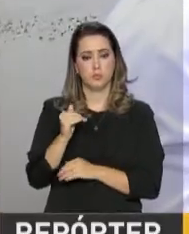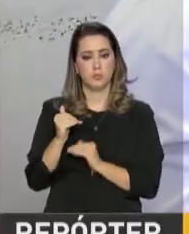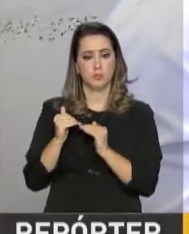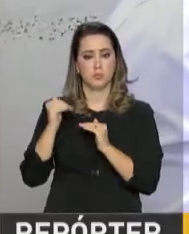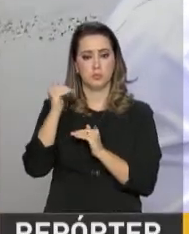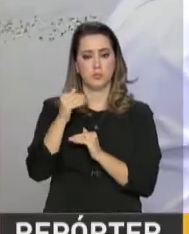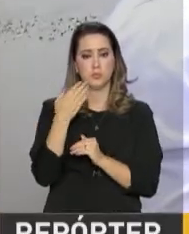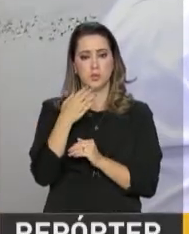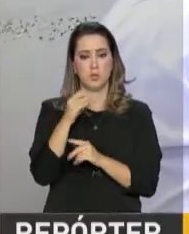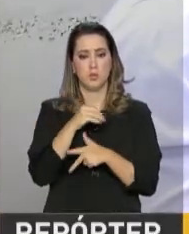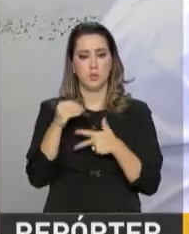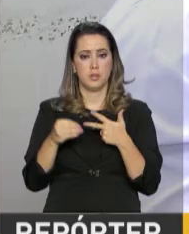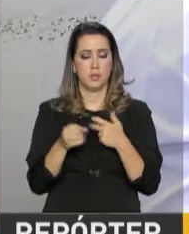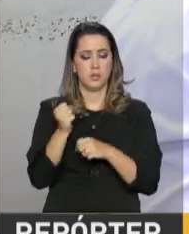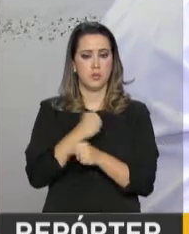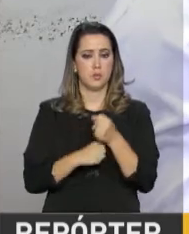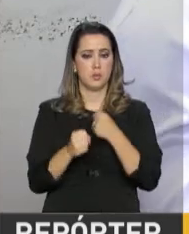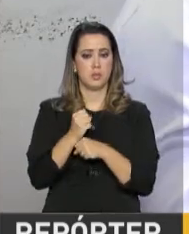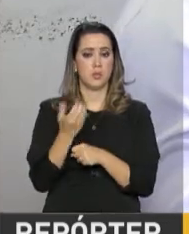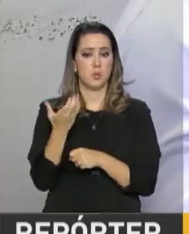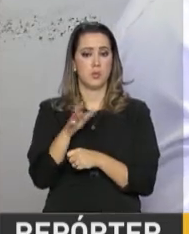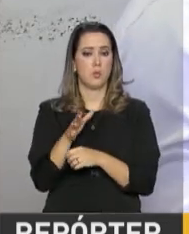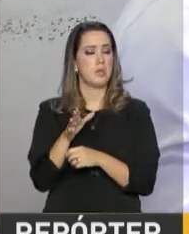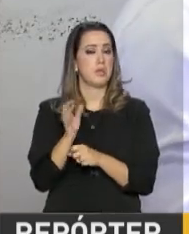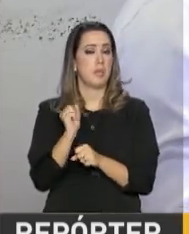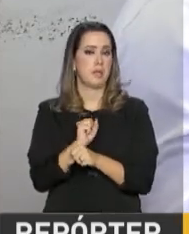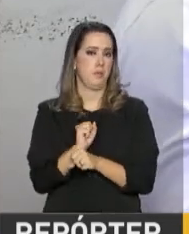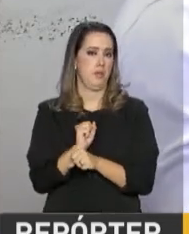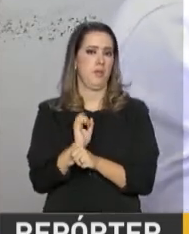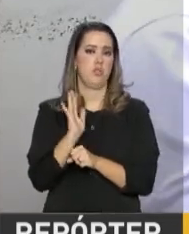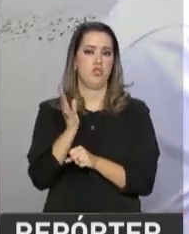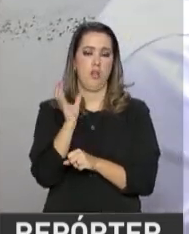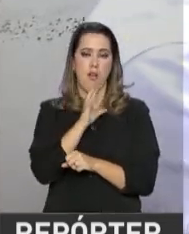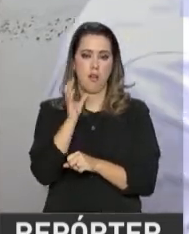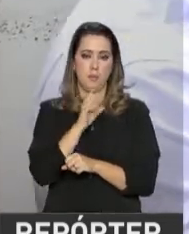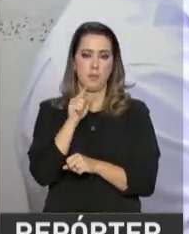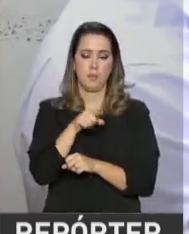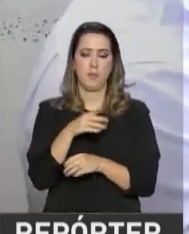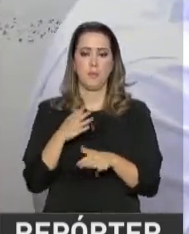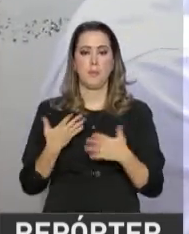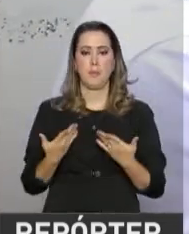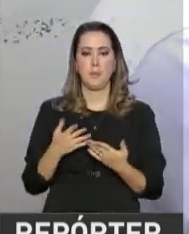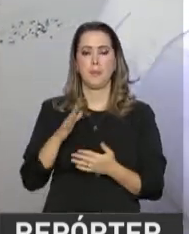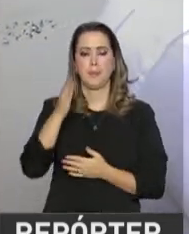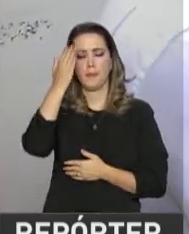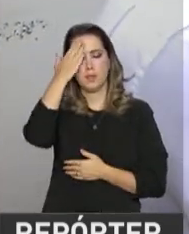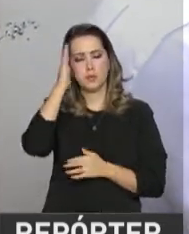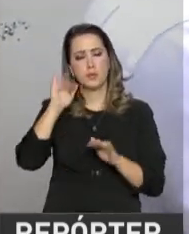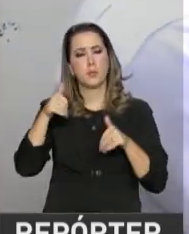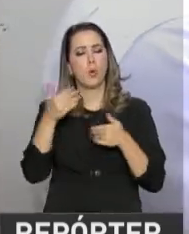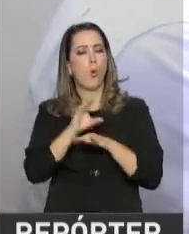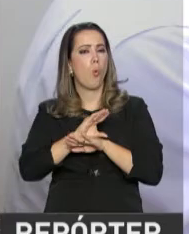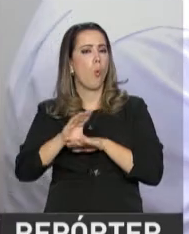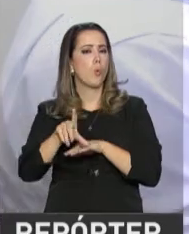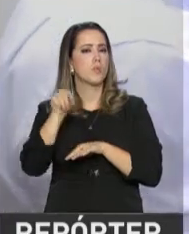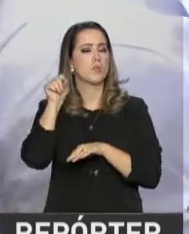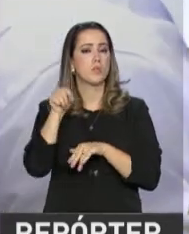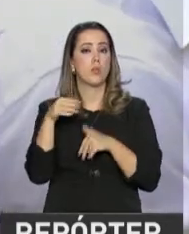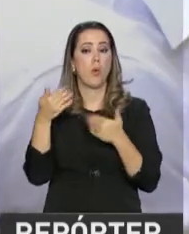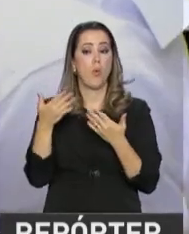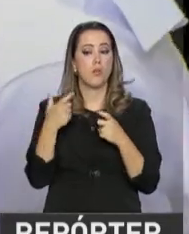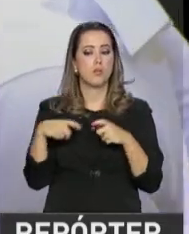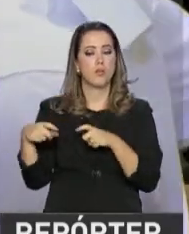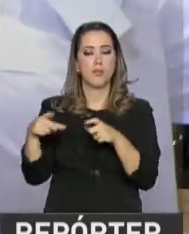enem no ano passado não quer deixar para a última hora vai fazer a inscrição do sisu agora bárbara já sabe para qual curso e quais instituições